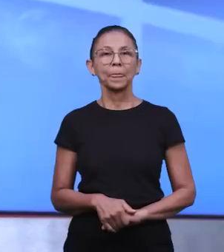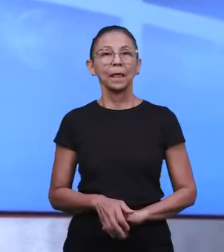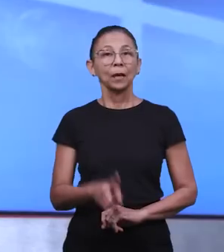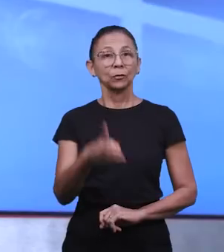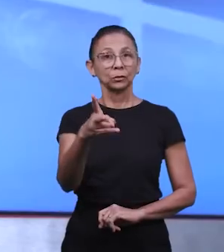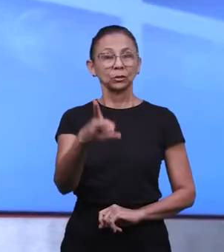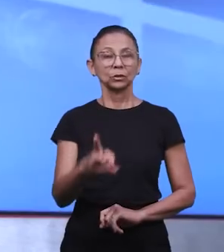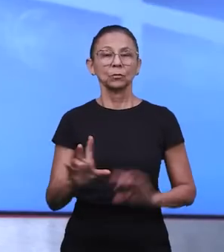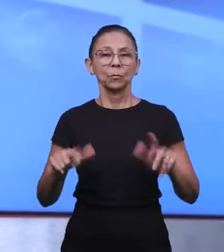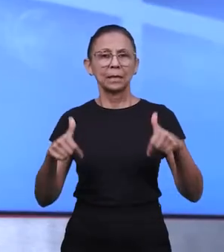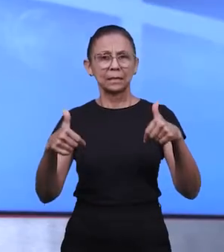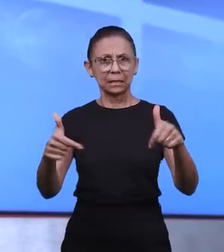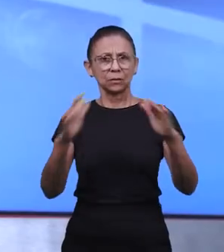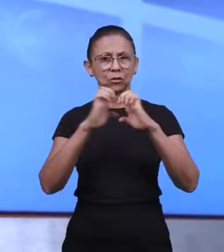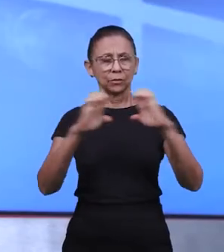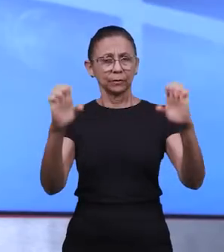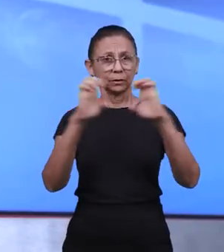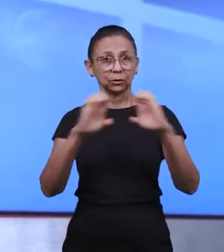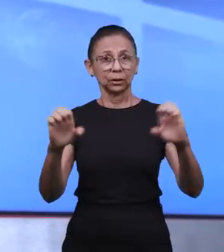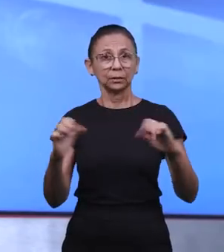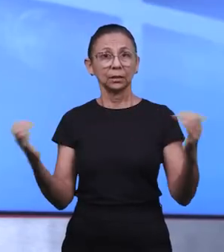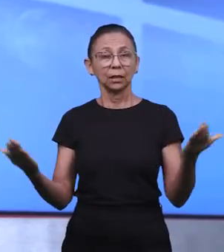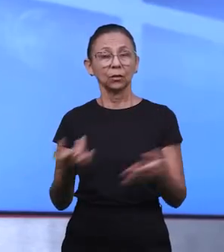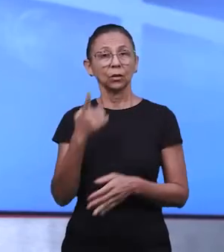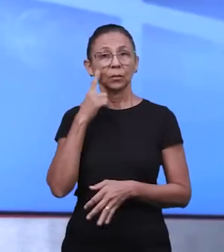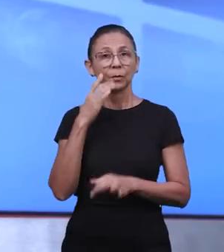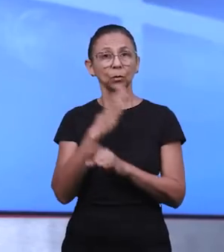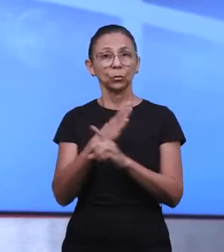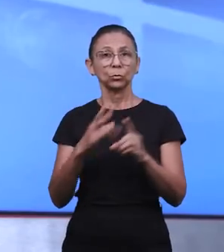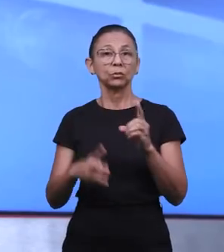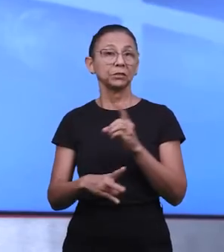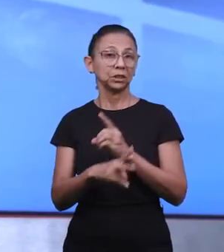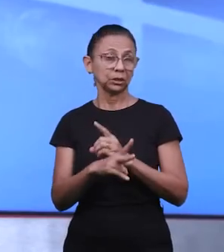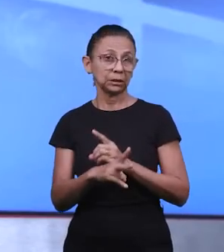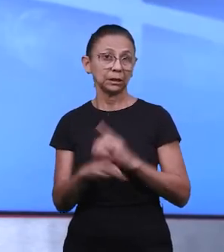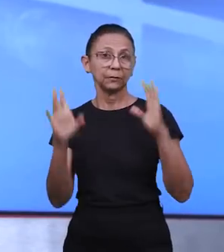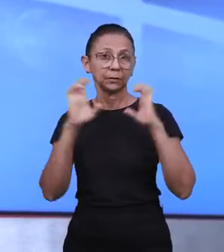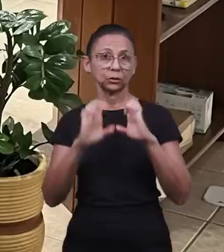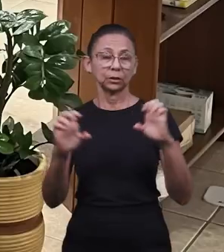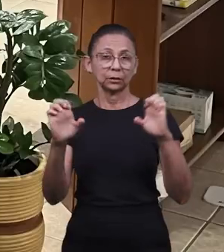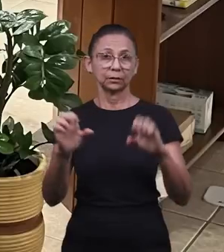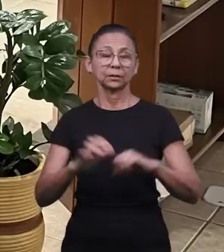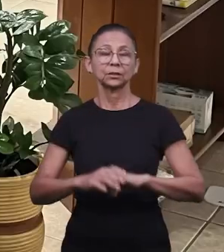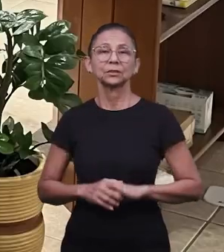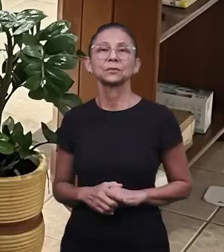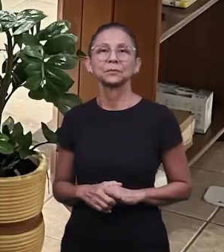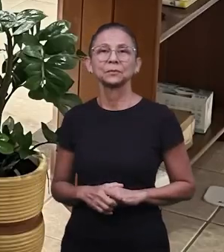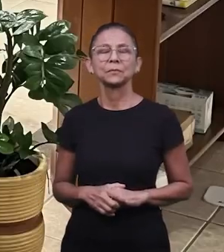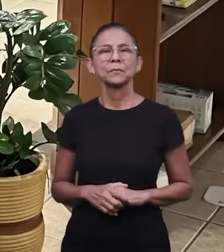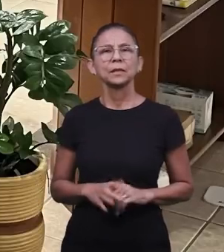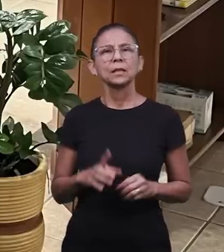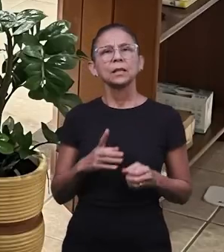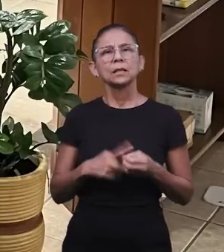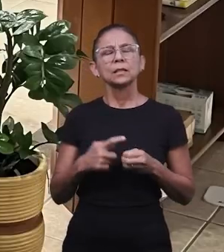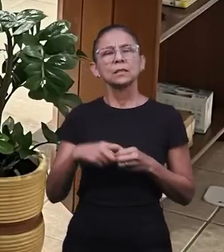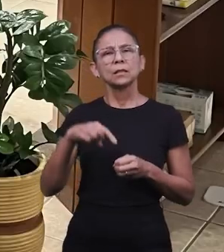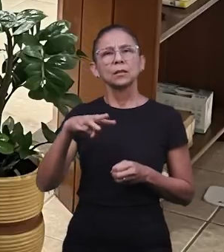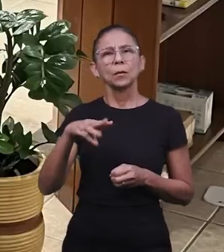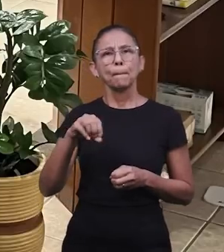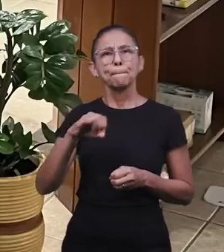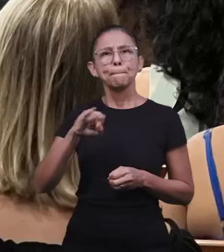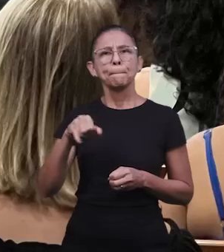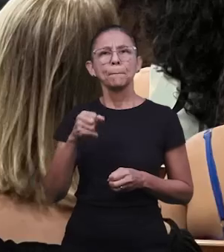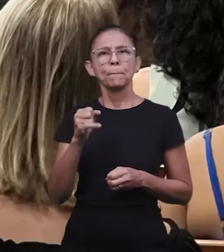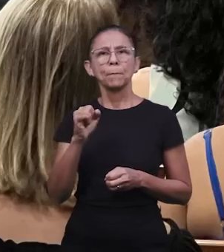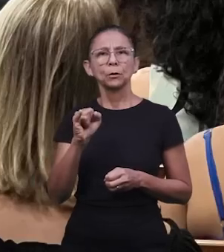E nós continuamos com as ações evangelísticas e agora vamos para a vigília de evangelização na cidade de Mogi das Cruzes. Mogi das Cruzes